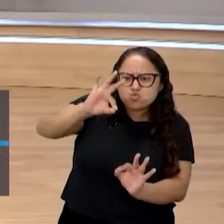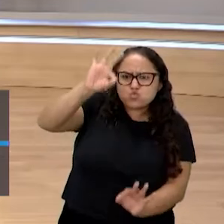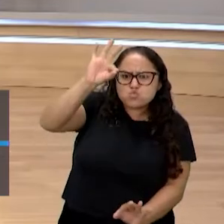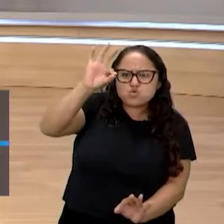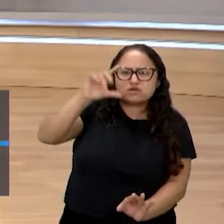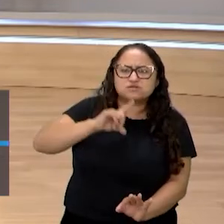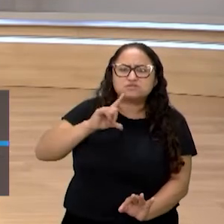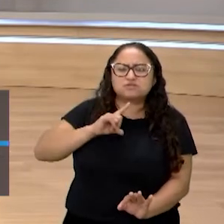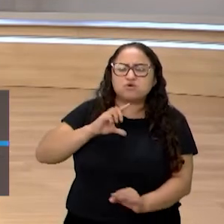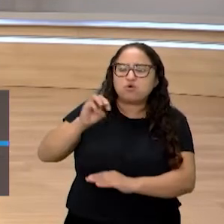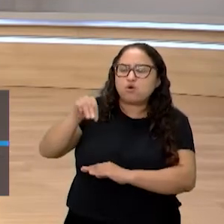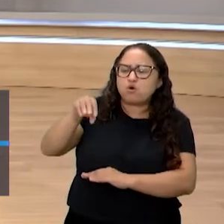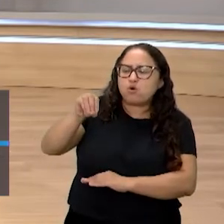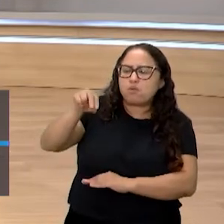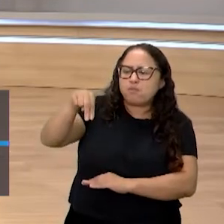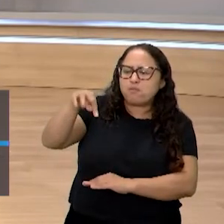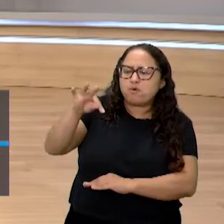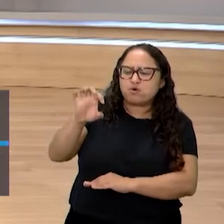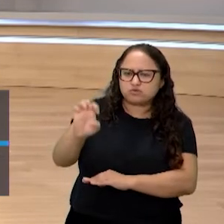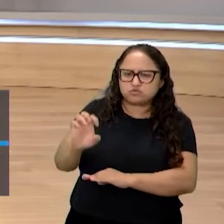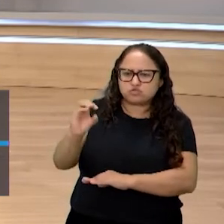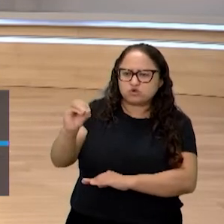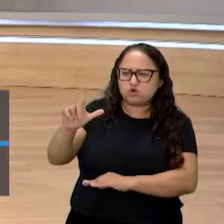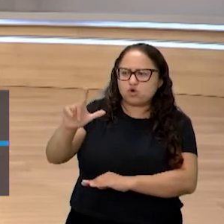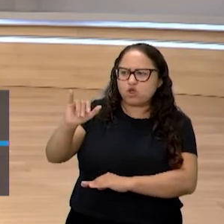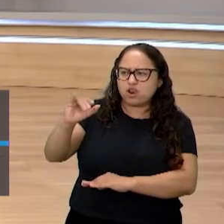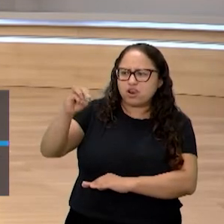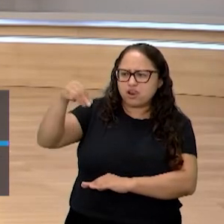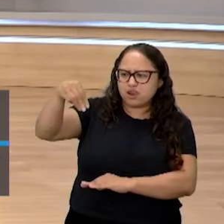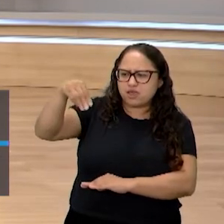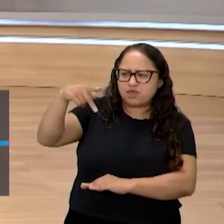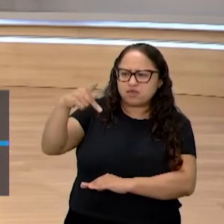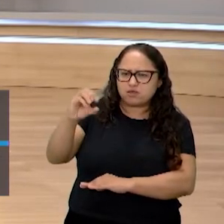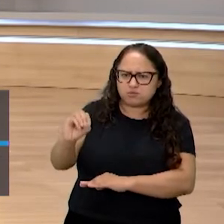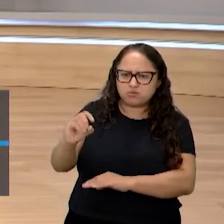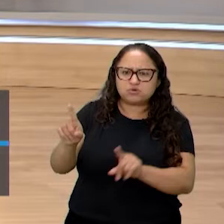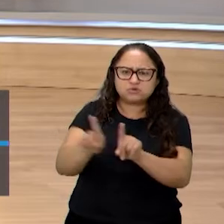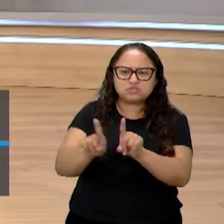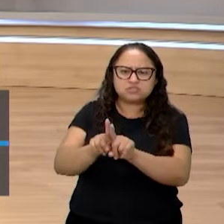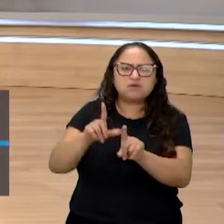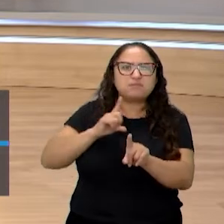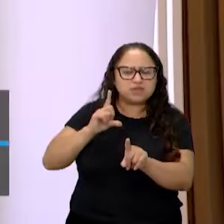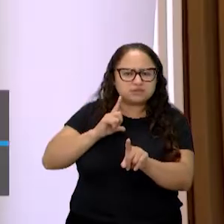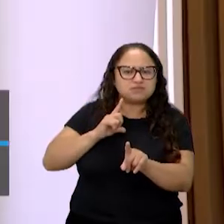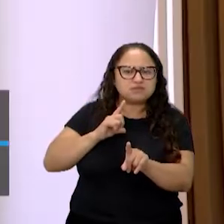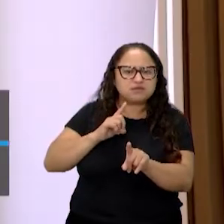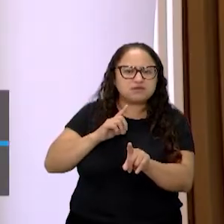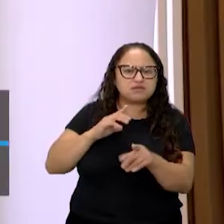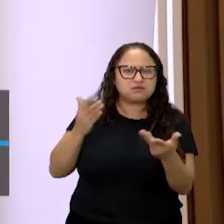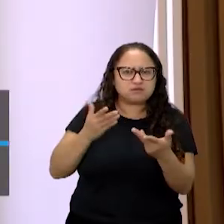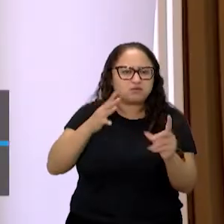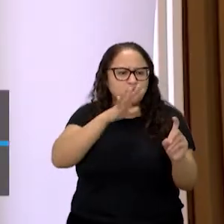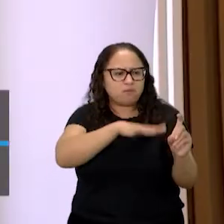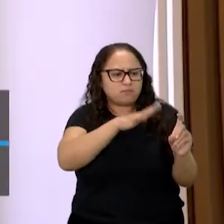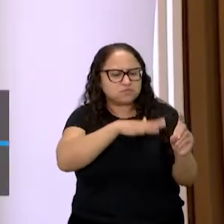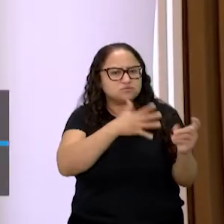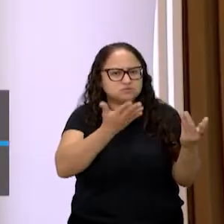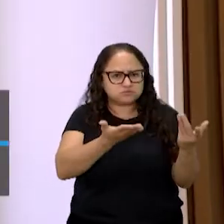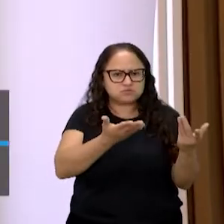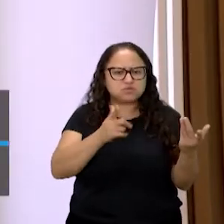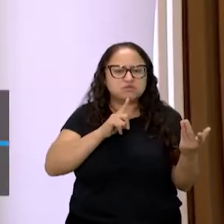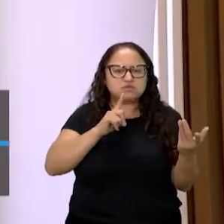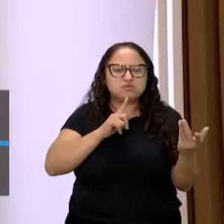dá. Mas aí, Giba, o Monte Olimpo que está em Marte também tem a ver com com uma nomenclatura também É, mitológica. o Olimpo, né? Acho que tem a ver com a